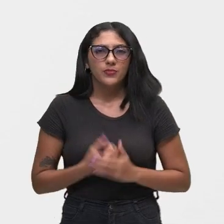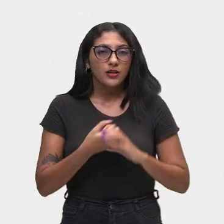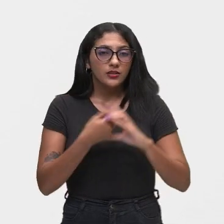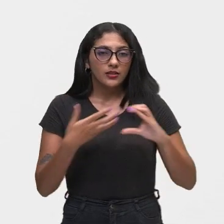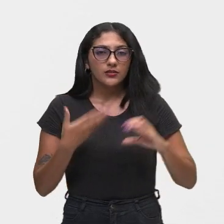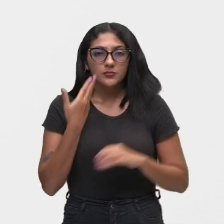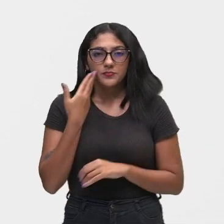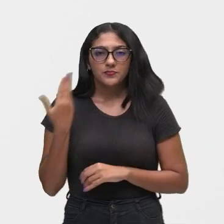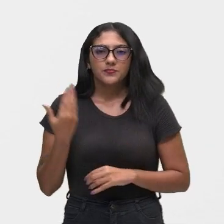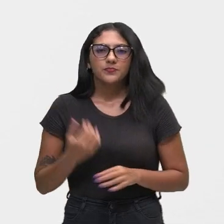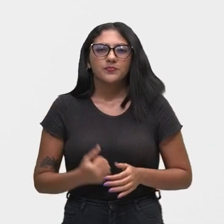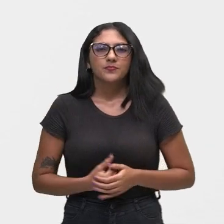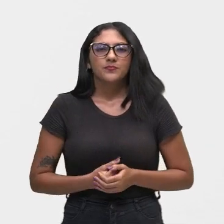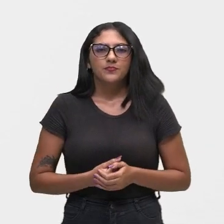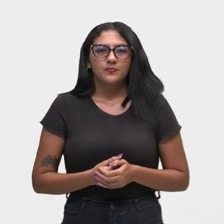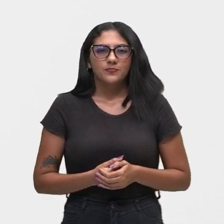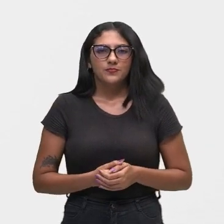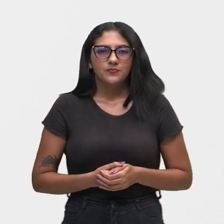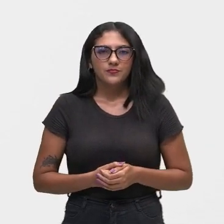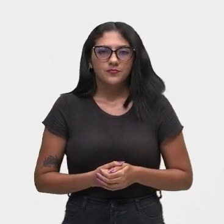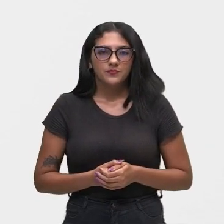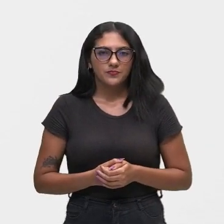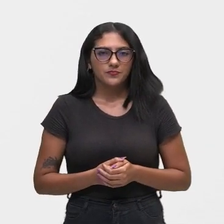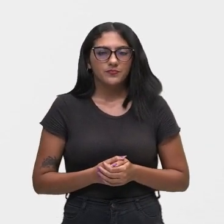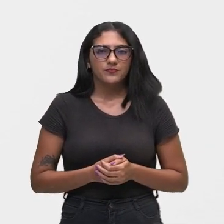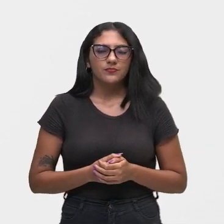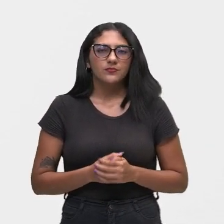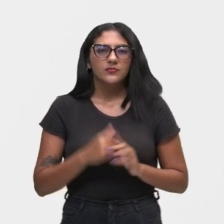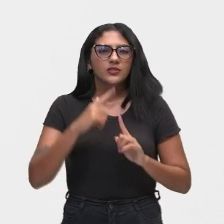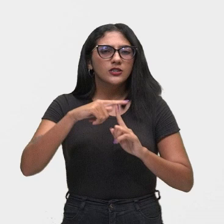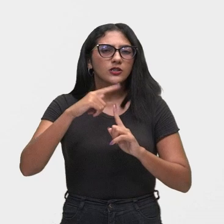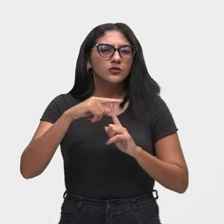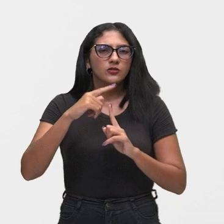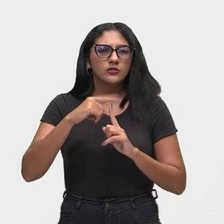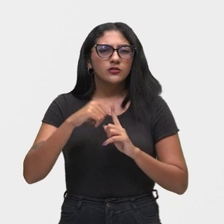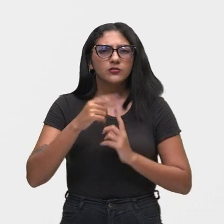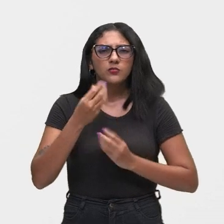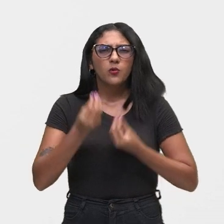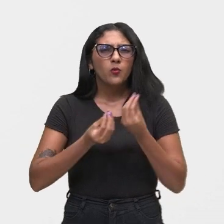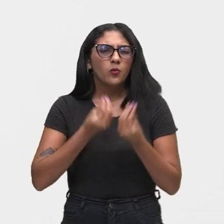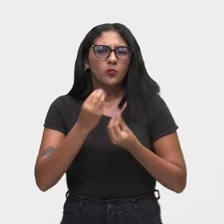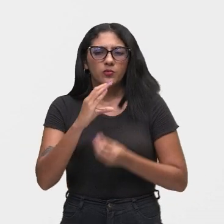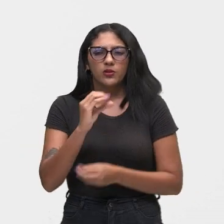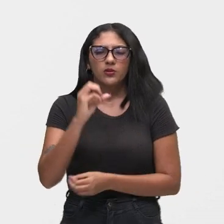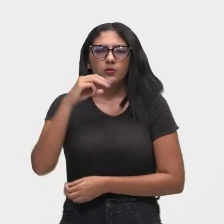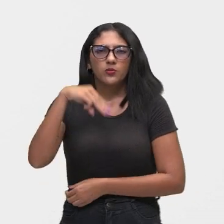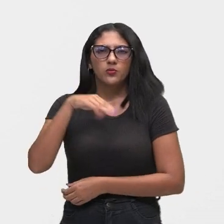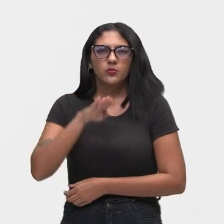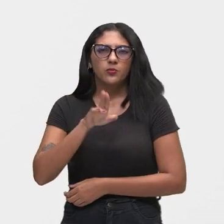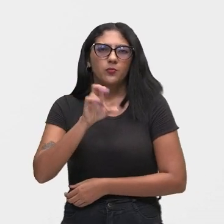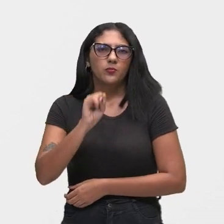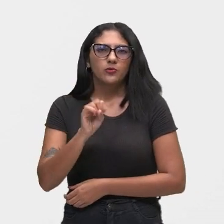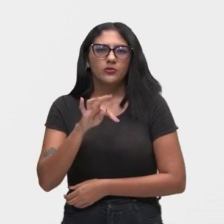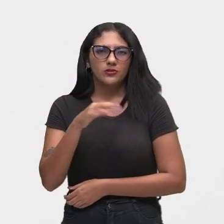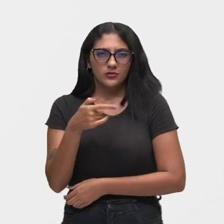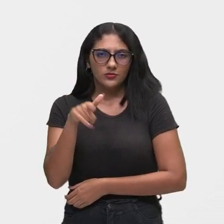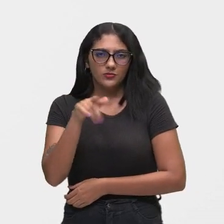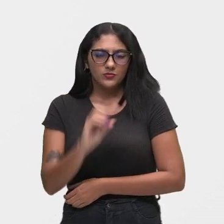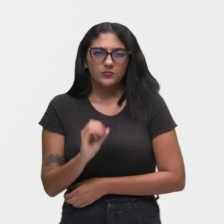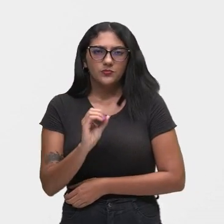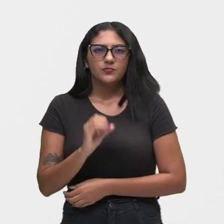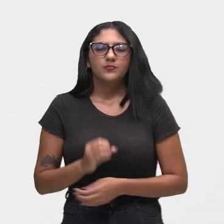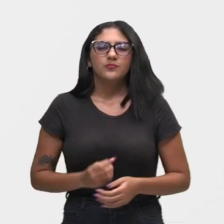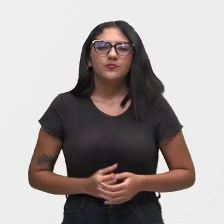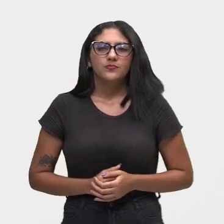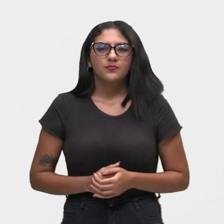aí, que é uma classificação quanto ao tipo de combustão, tá? Então,